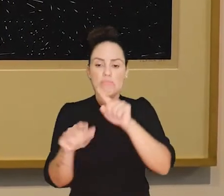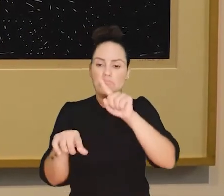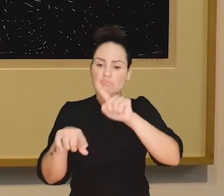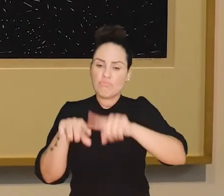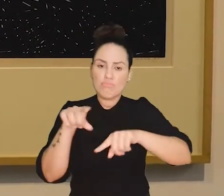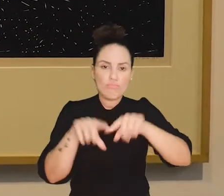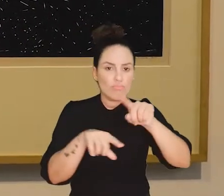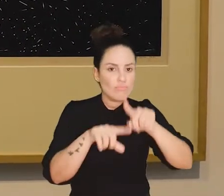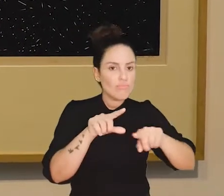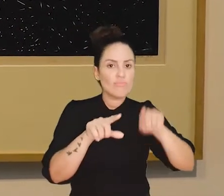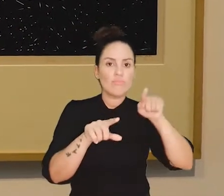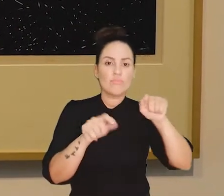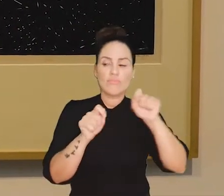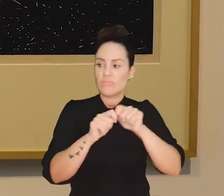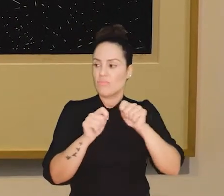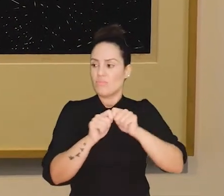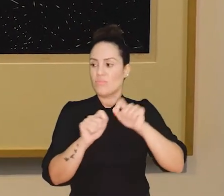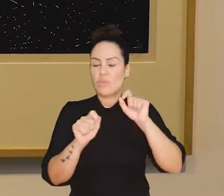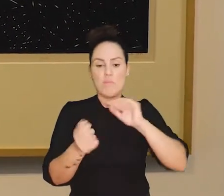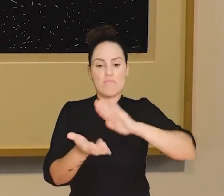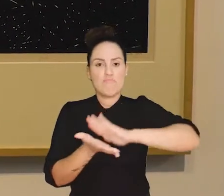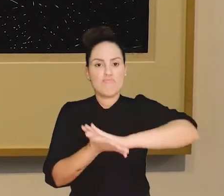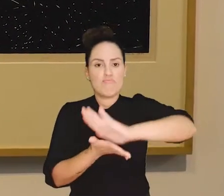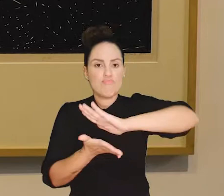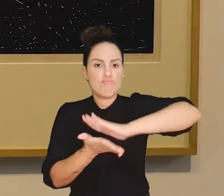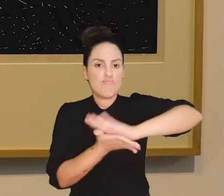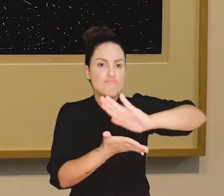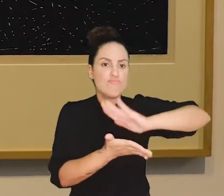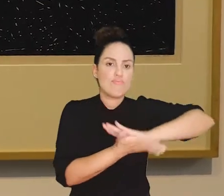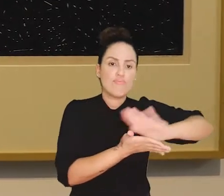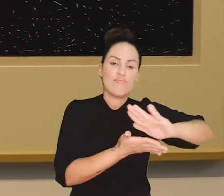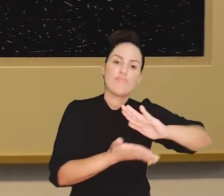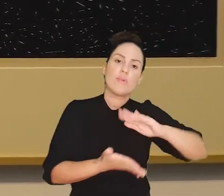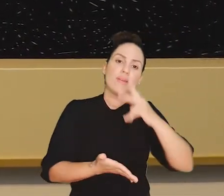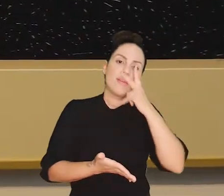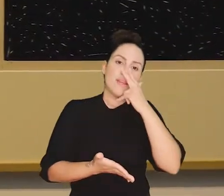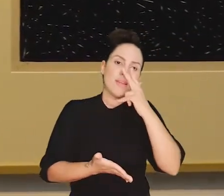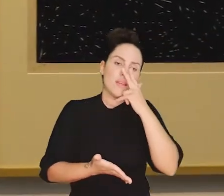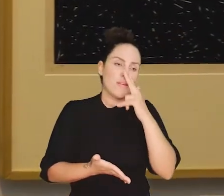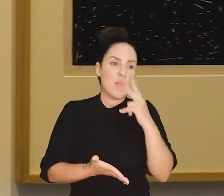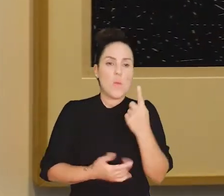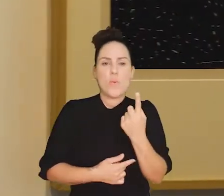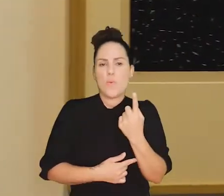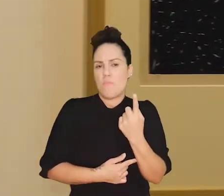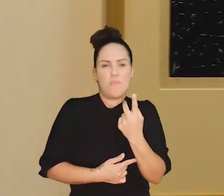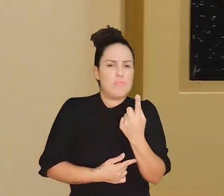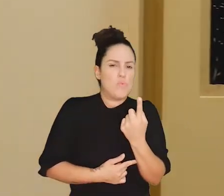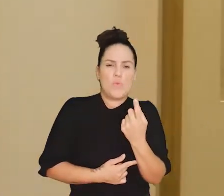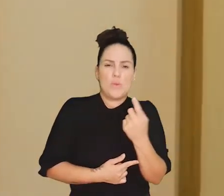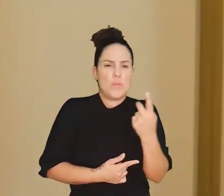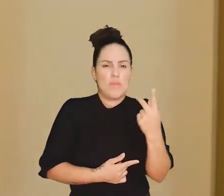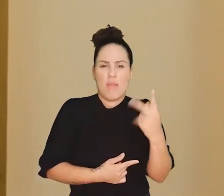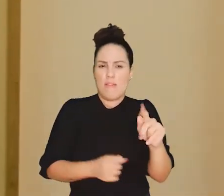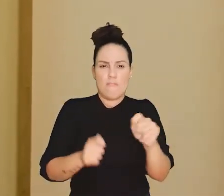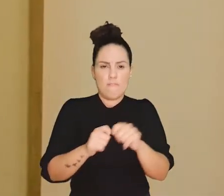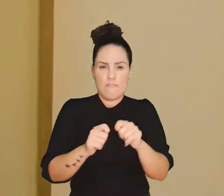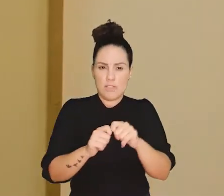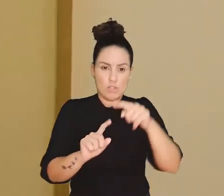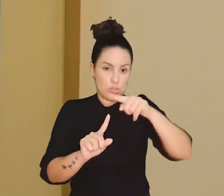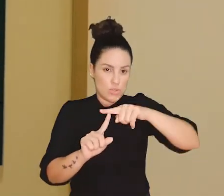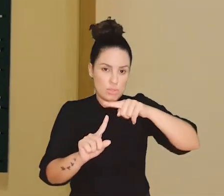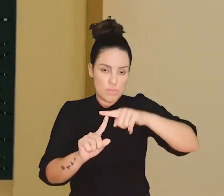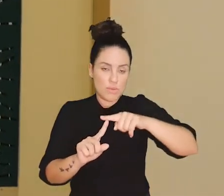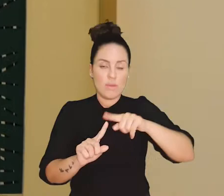matriz e intervindo com ela com pedaços de papel e outros recursos, ele criava a cada impressão um